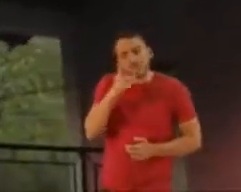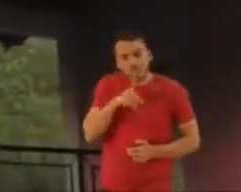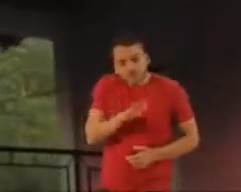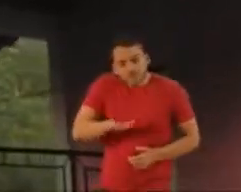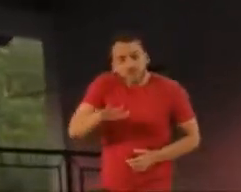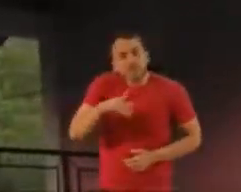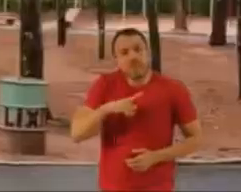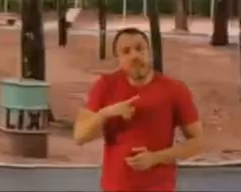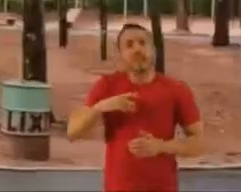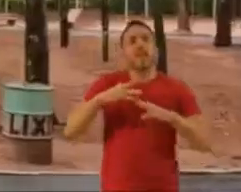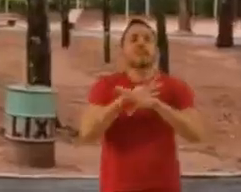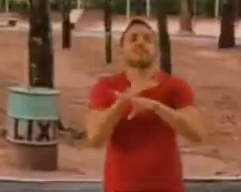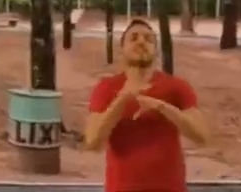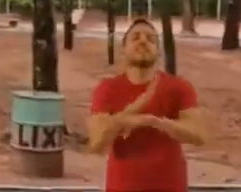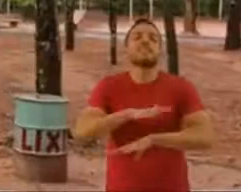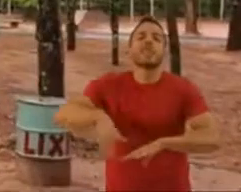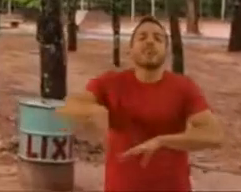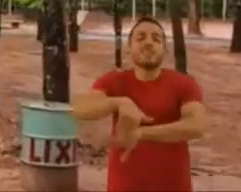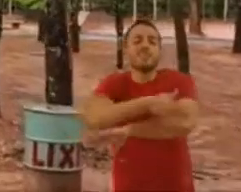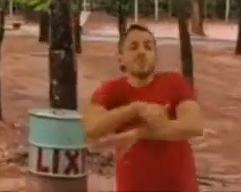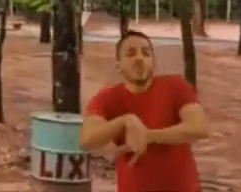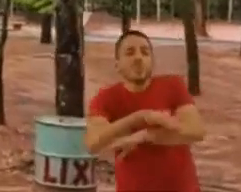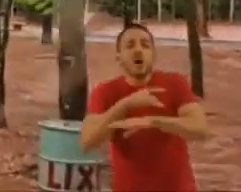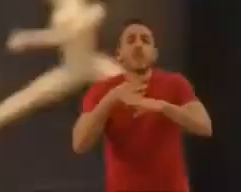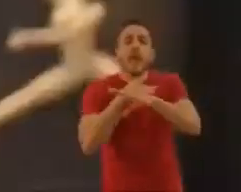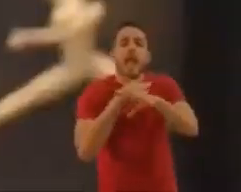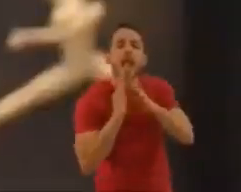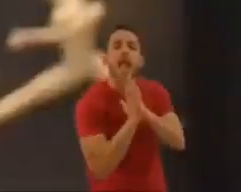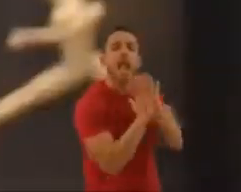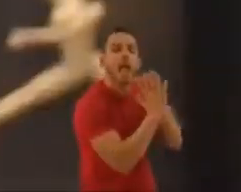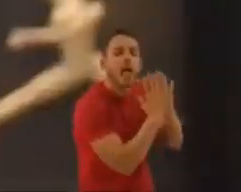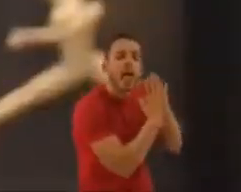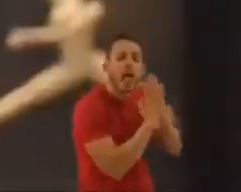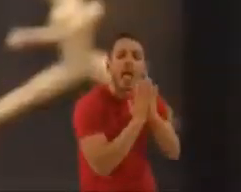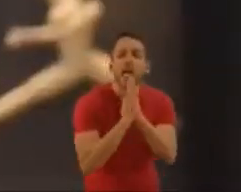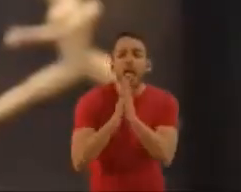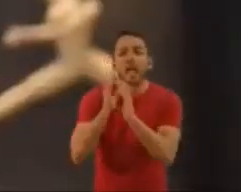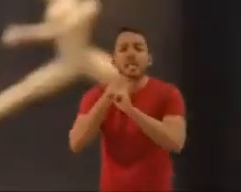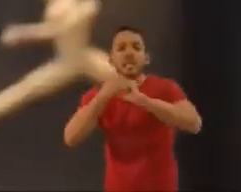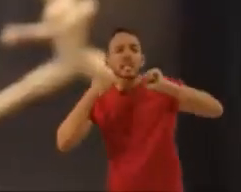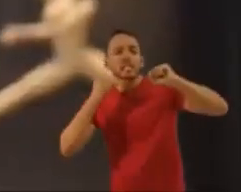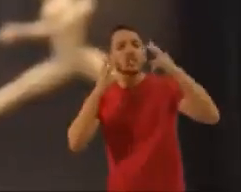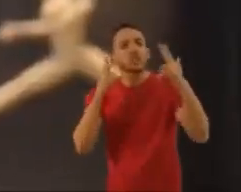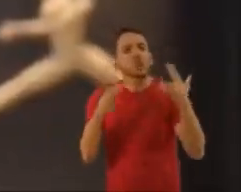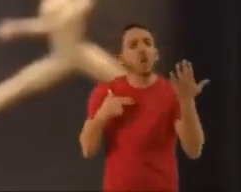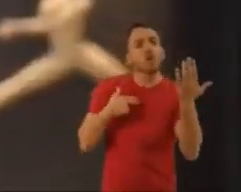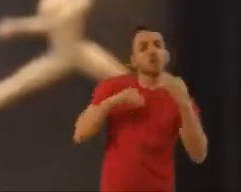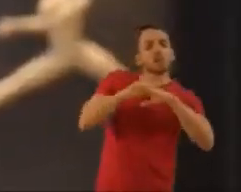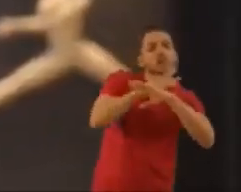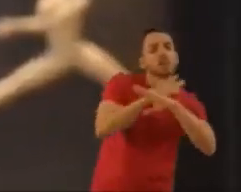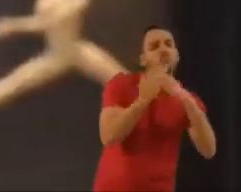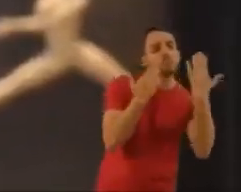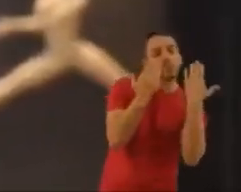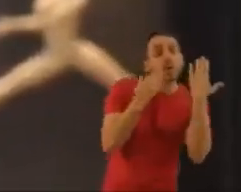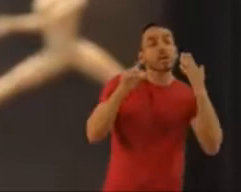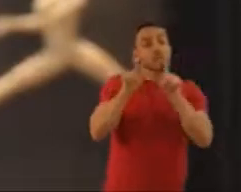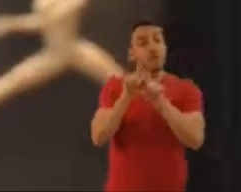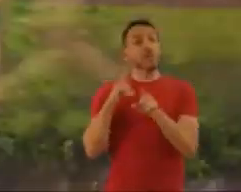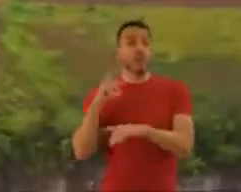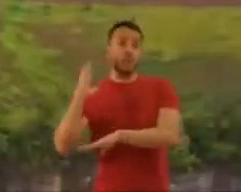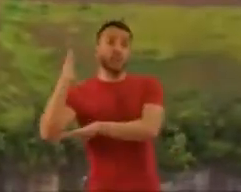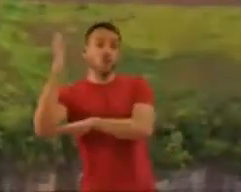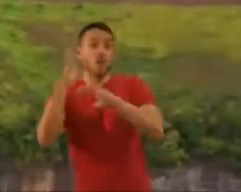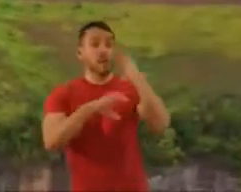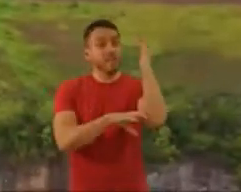de uma cidade grande, com suas opções culturais, com a natureza muito próxima, com a vida do interior. A gente tem